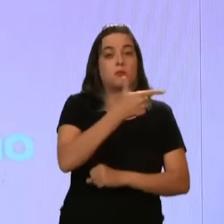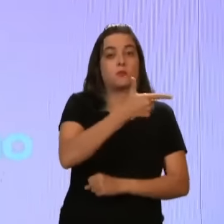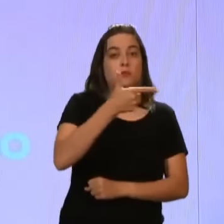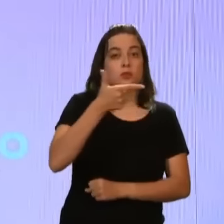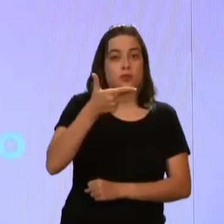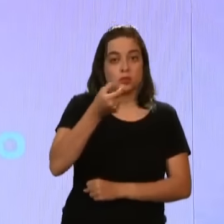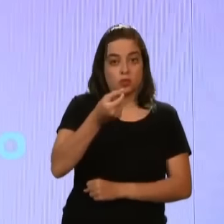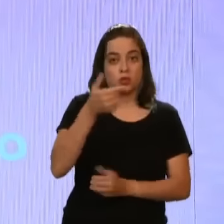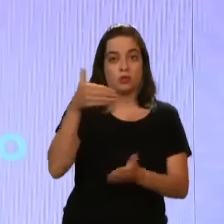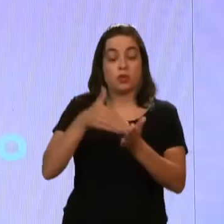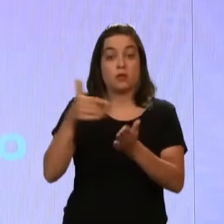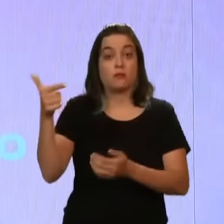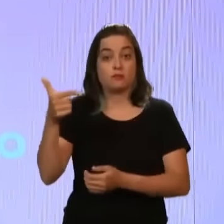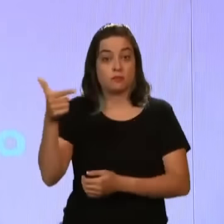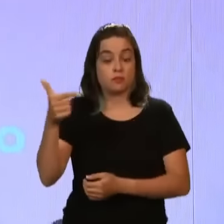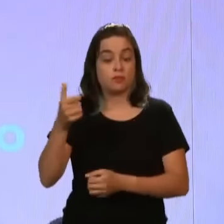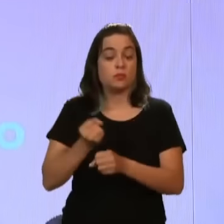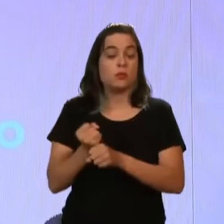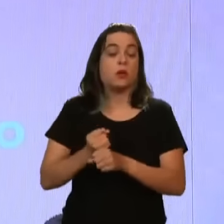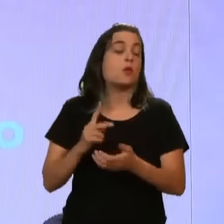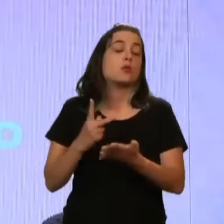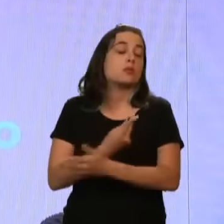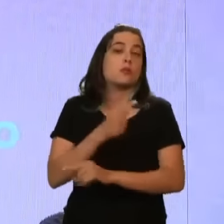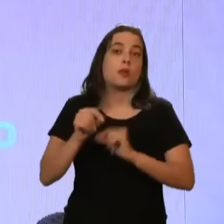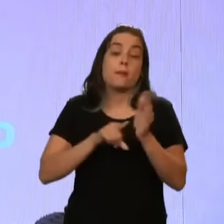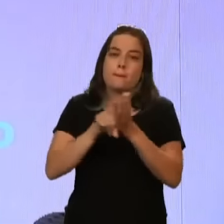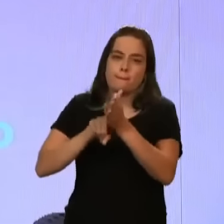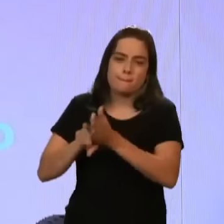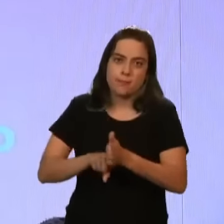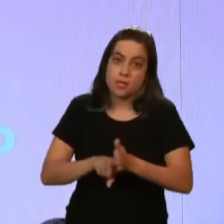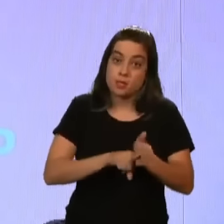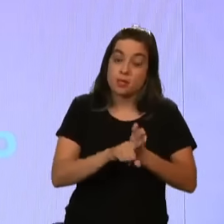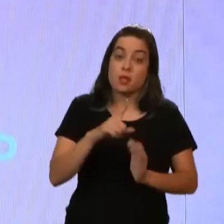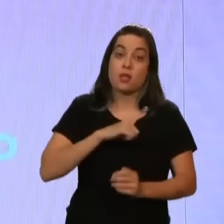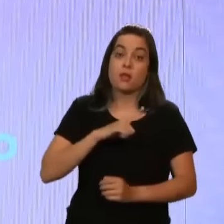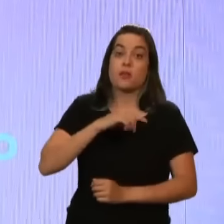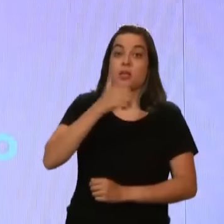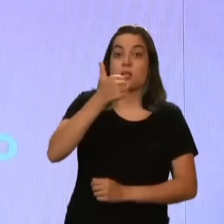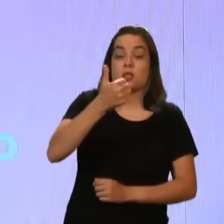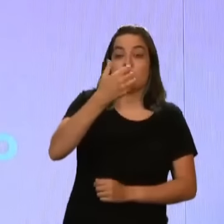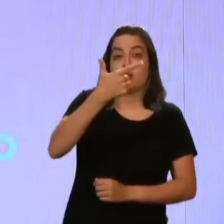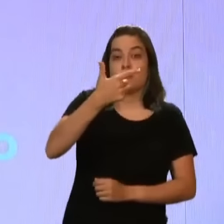grupo internacional de cientistas, inclusive brasileiros, reunindo